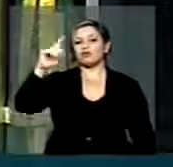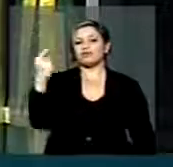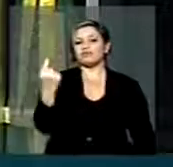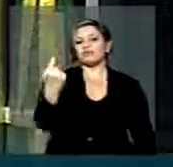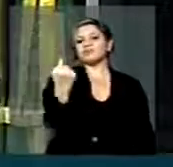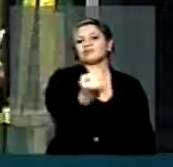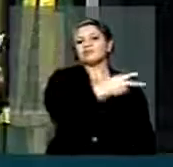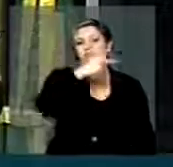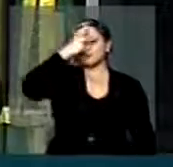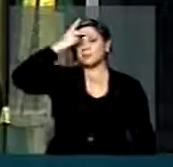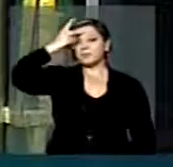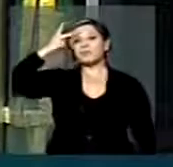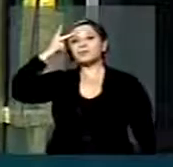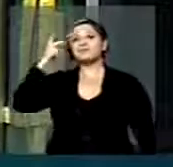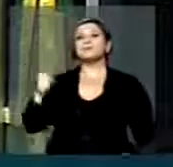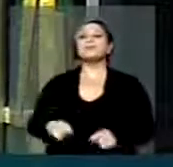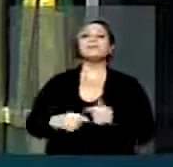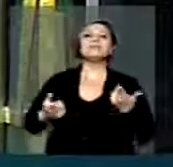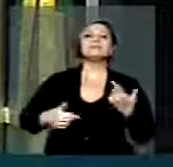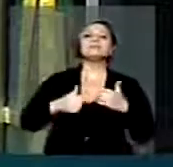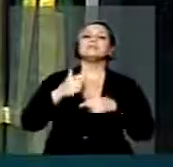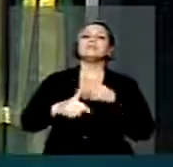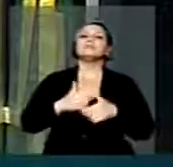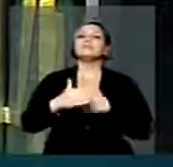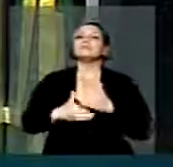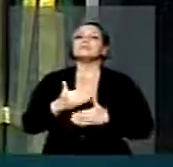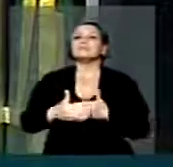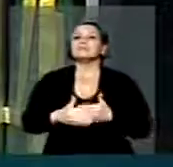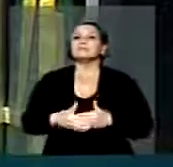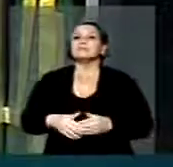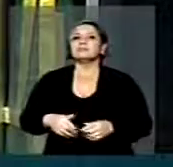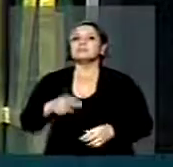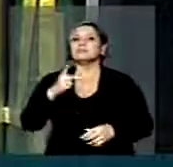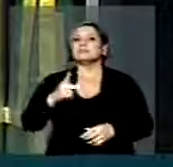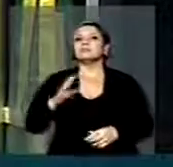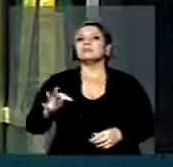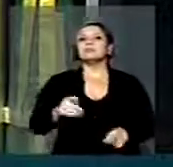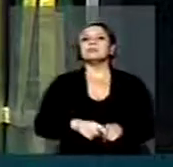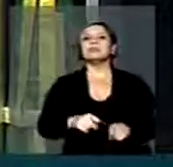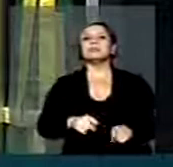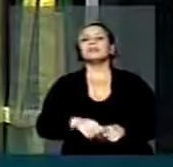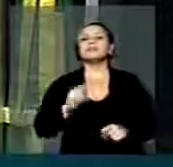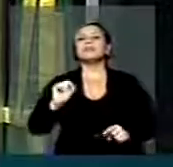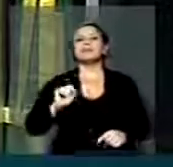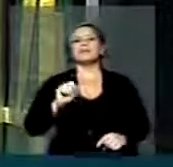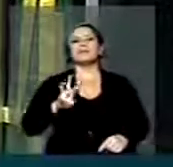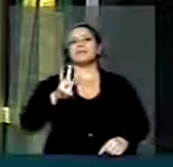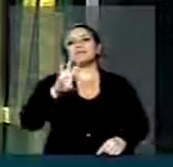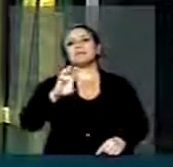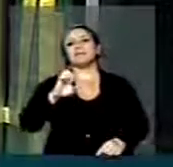Quais os grandes empreendedores do Brasil? O grande empreendedor da era PT é o Eike Batista.